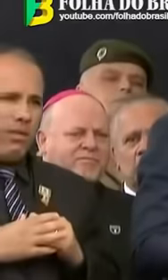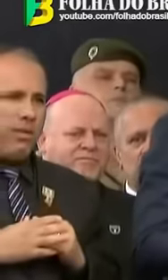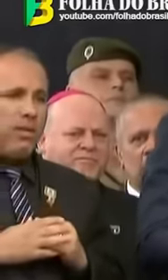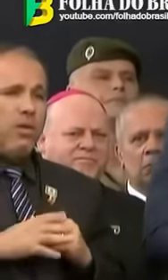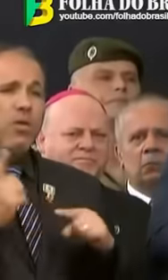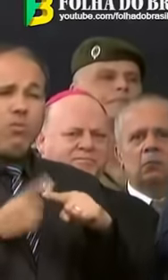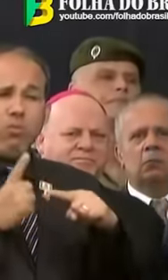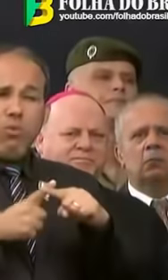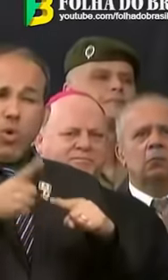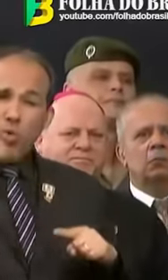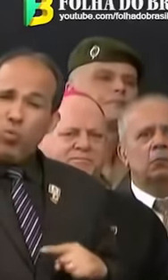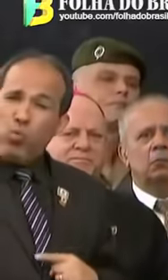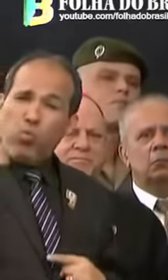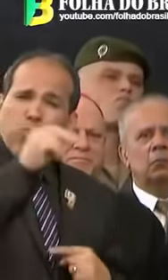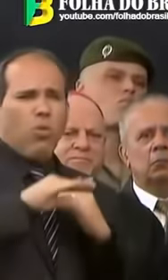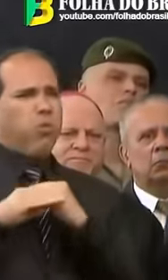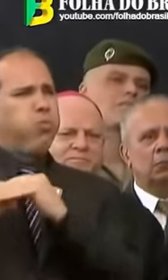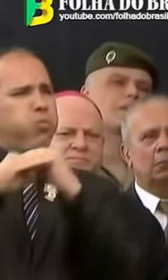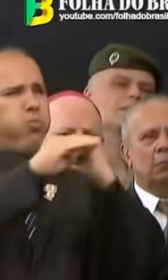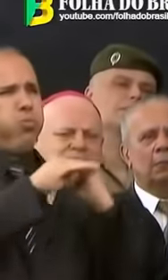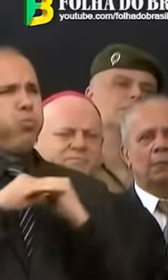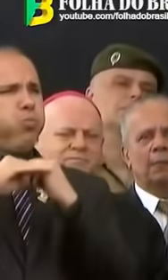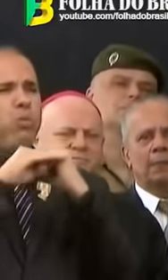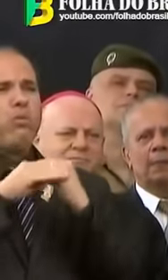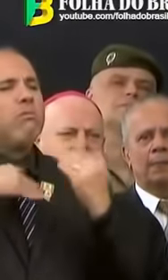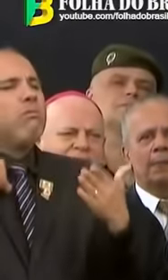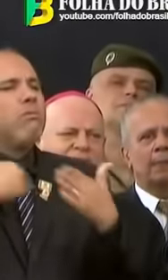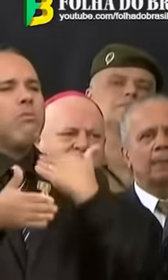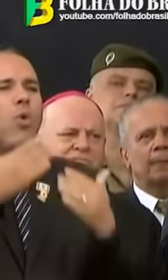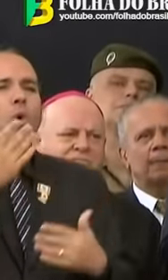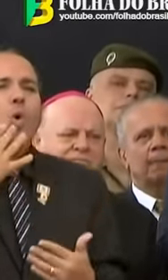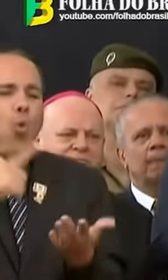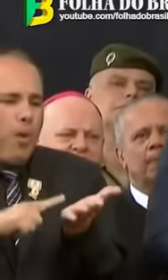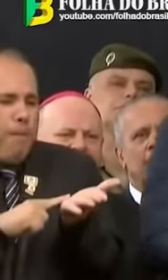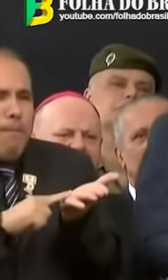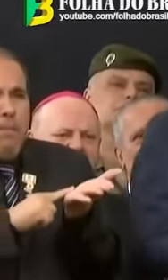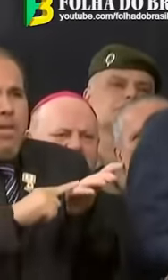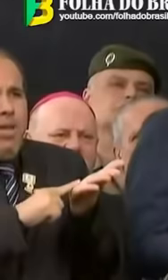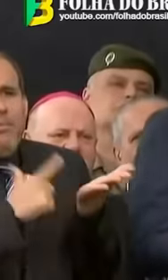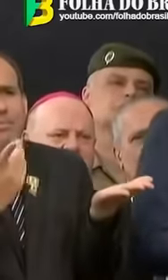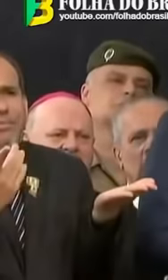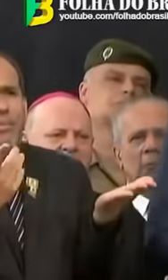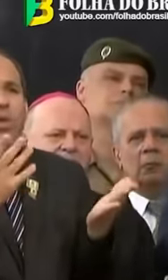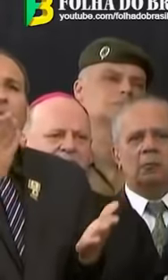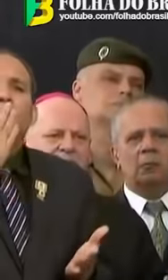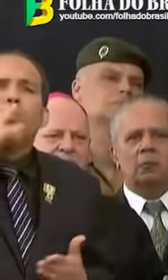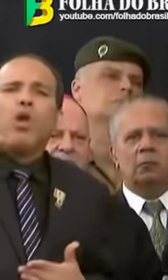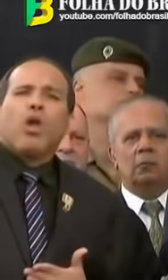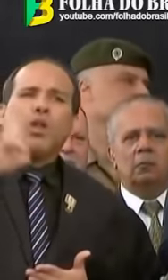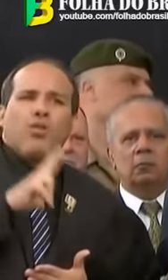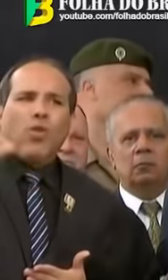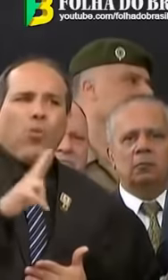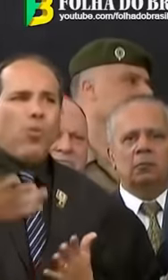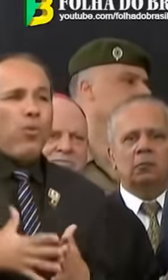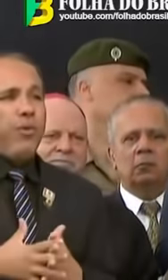todos nós somos iguais. Não interessa a cor da nossa pele, a nossa religião,